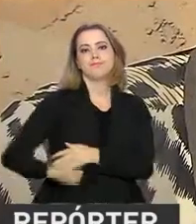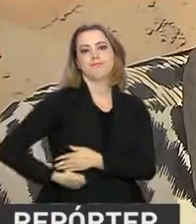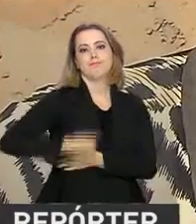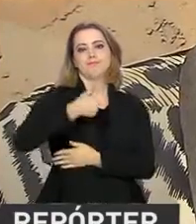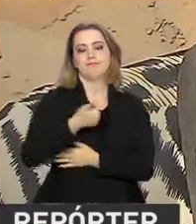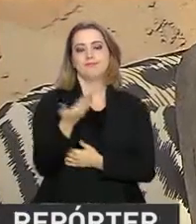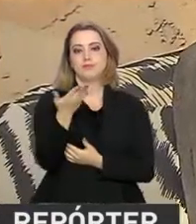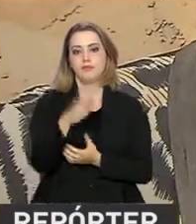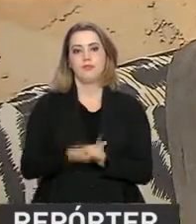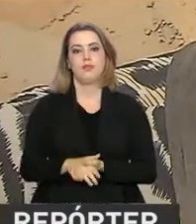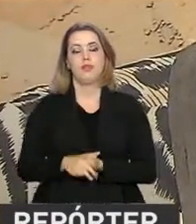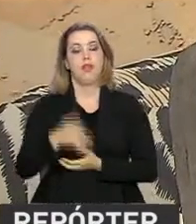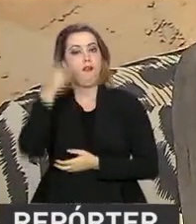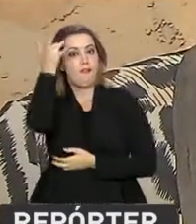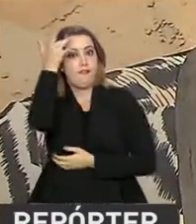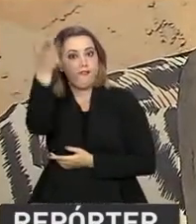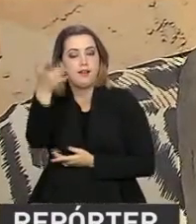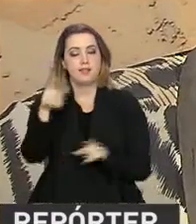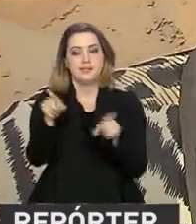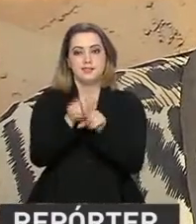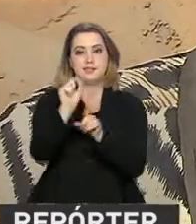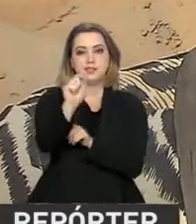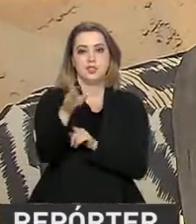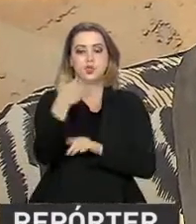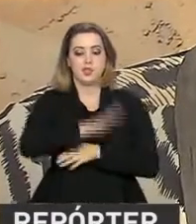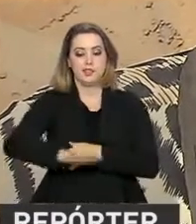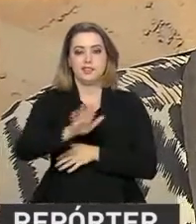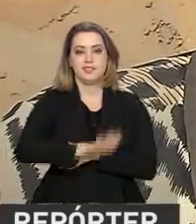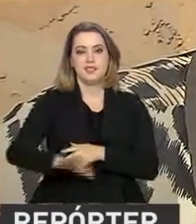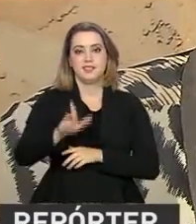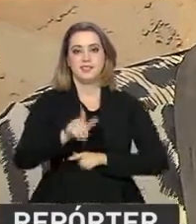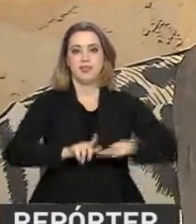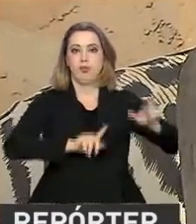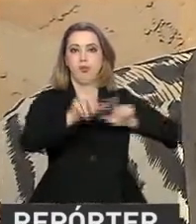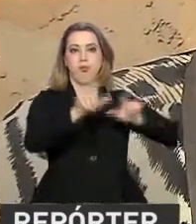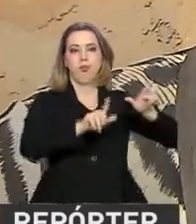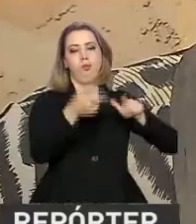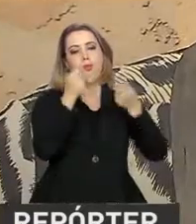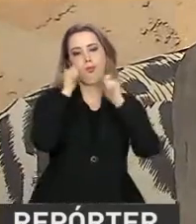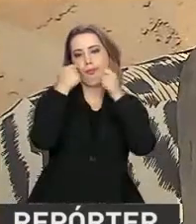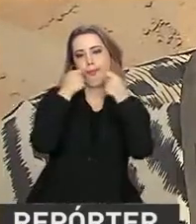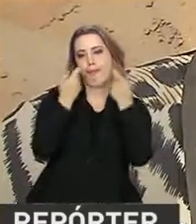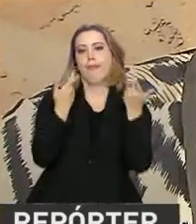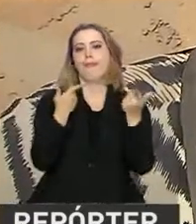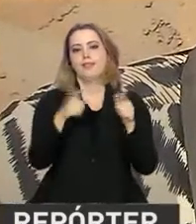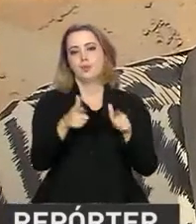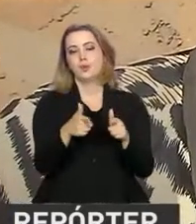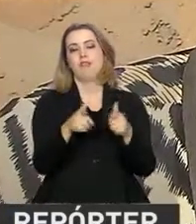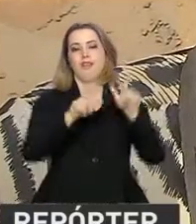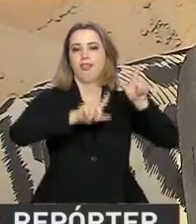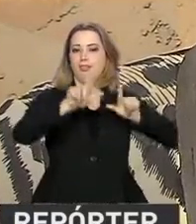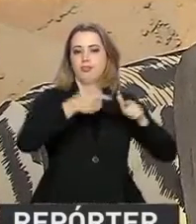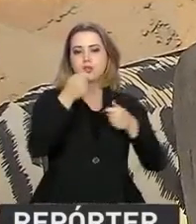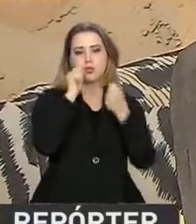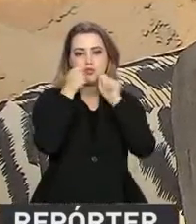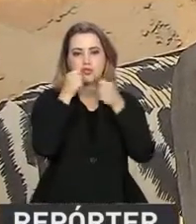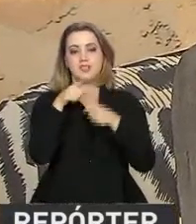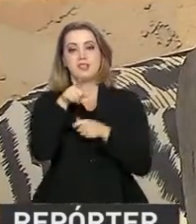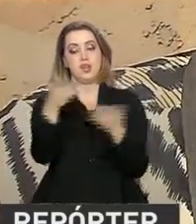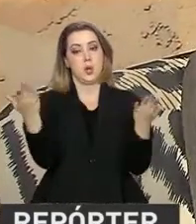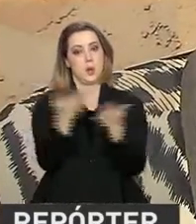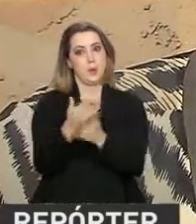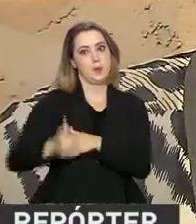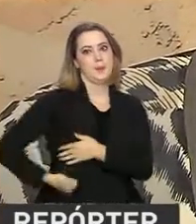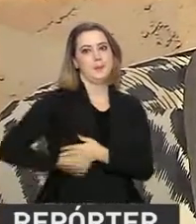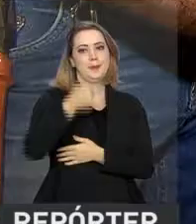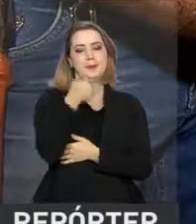facilitou bastante dá mais pra gente que tem criança que gosta de assistir quando saía do as crianças estavam chorando se zangava aí eu peguei a gente foi bastante